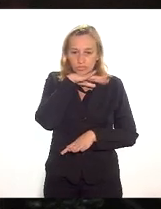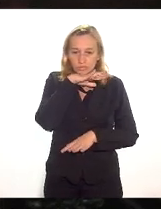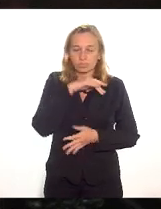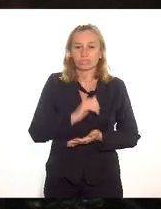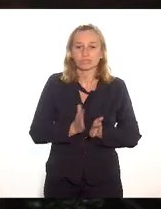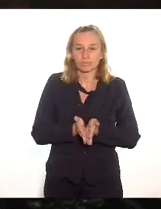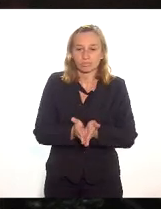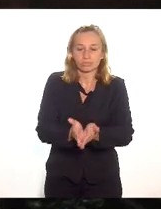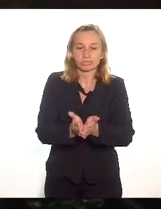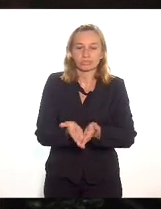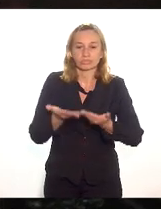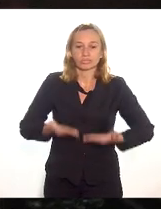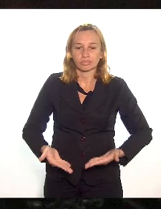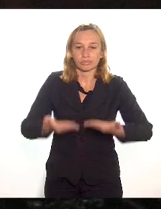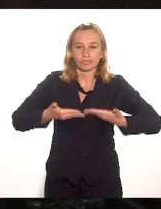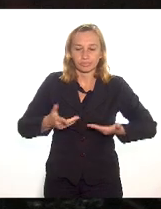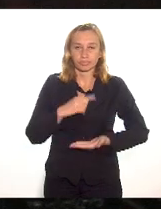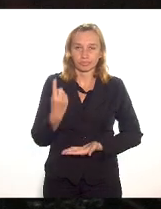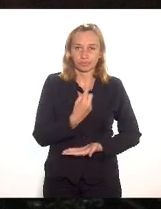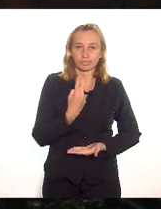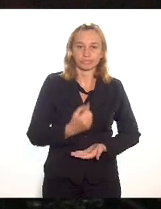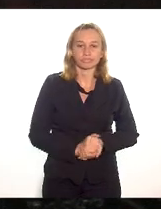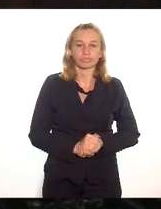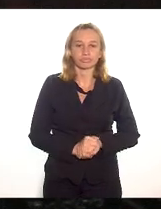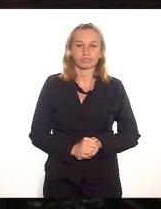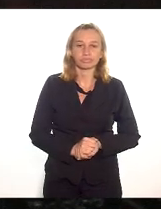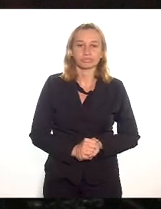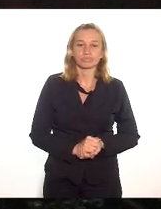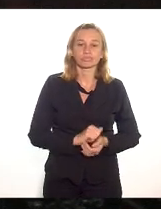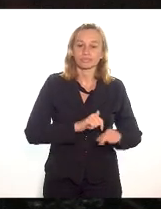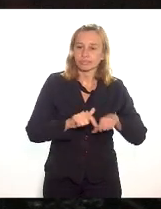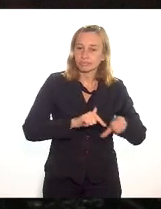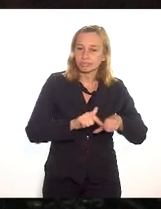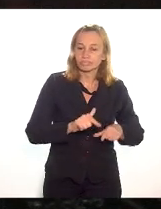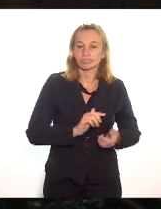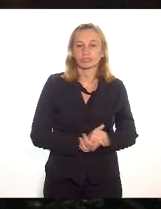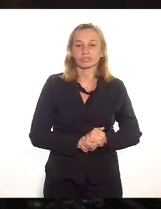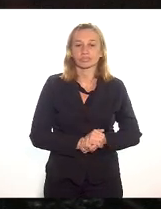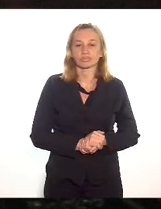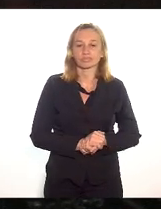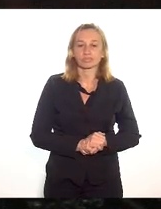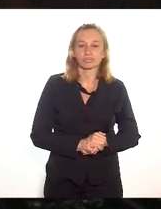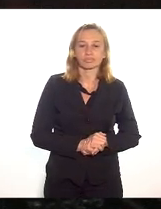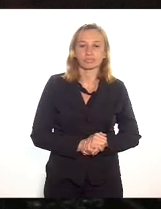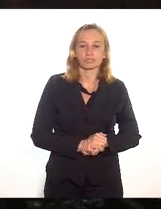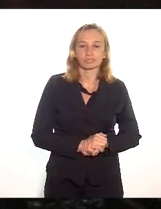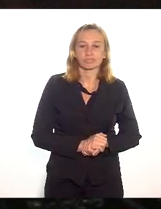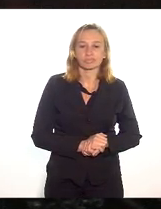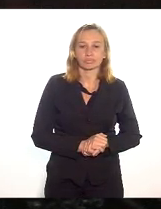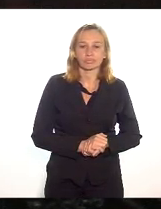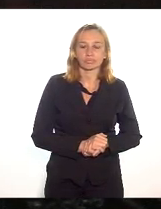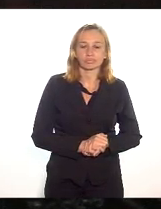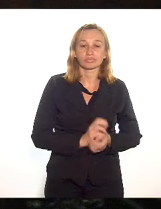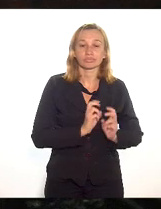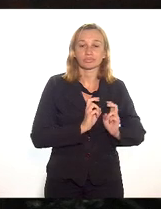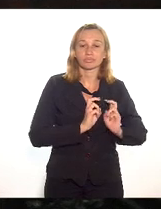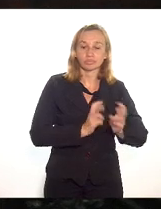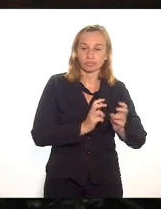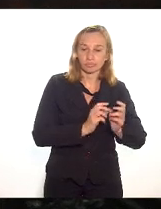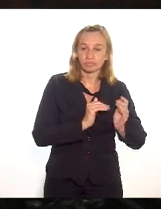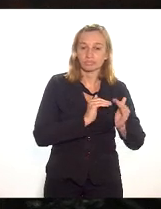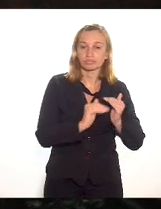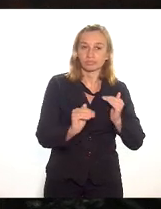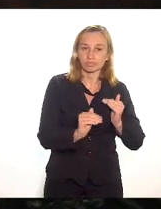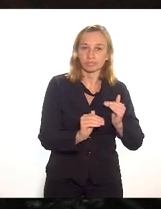barcas nos oferecem hoje. Através do serviço precário e ineficaz que os trens e metrôs